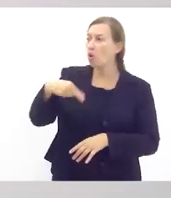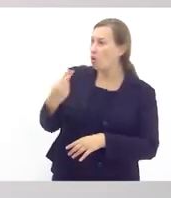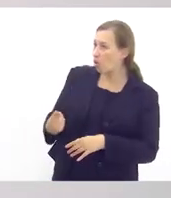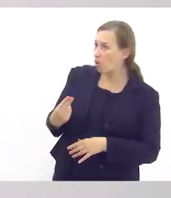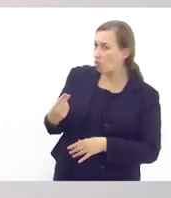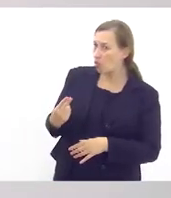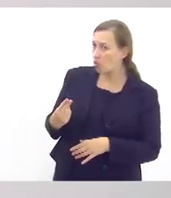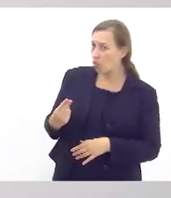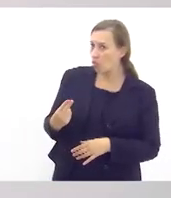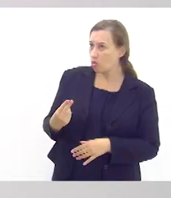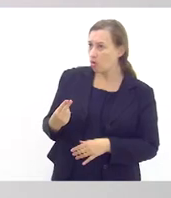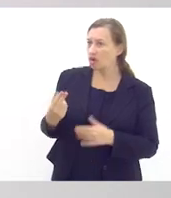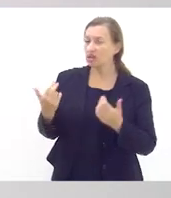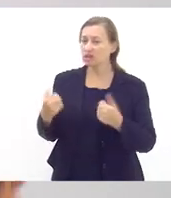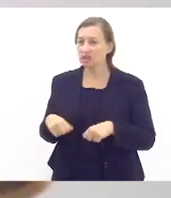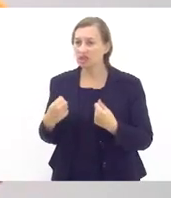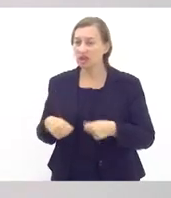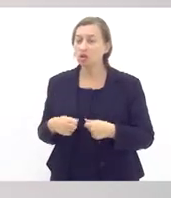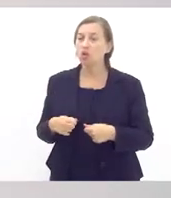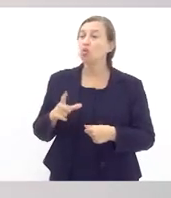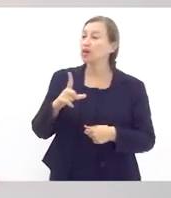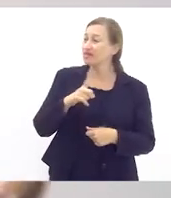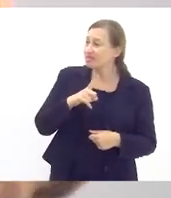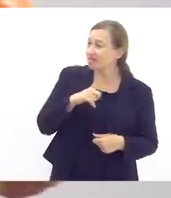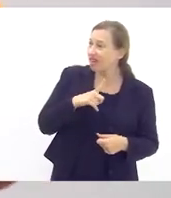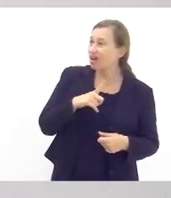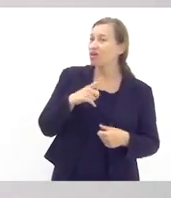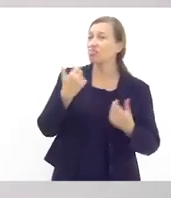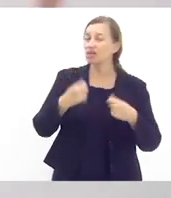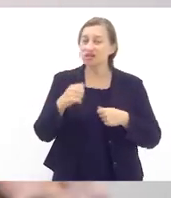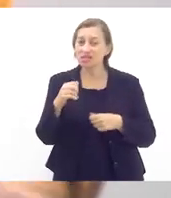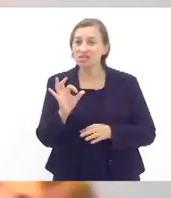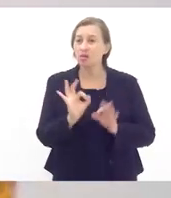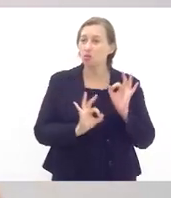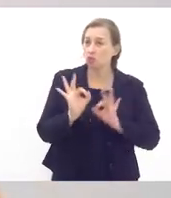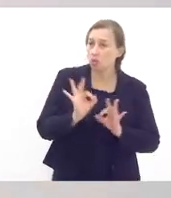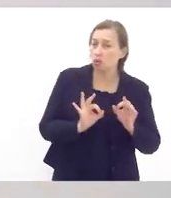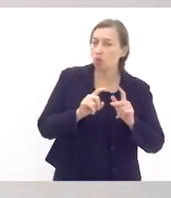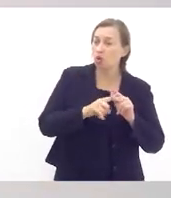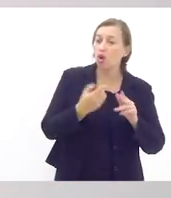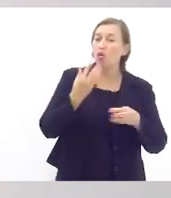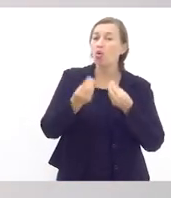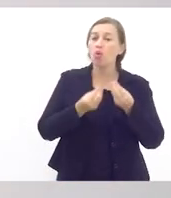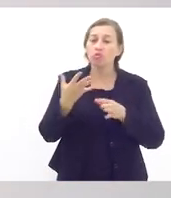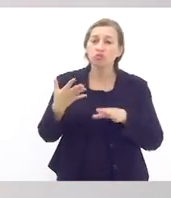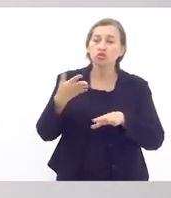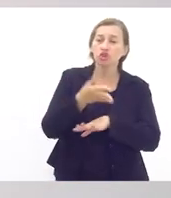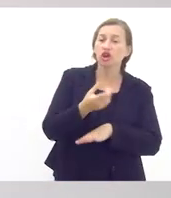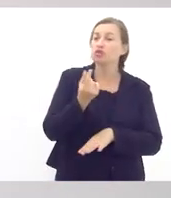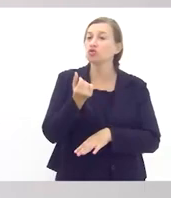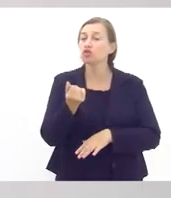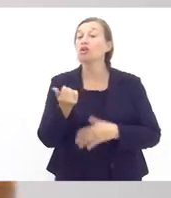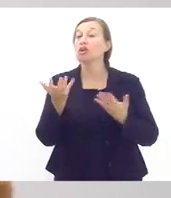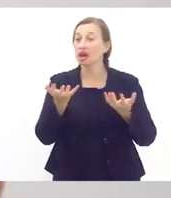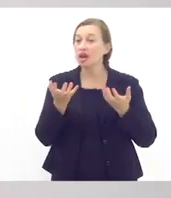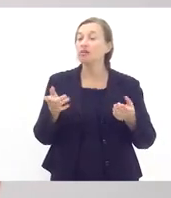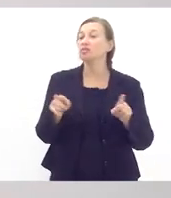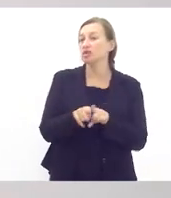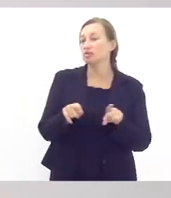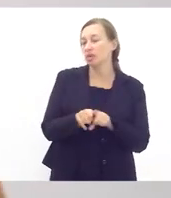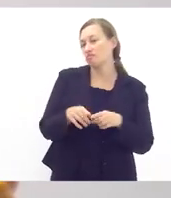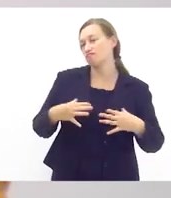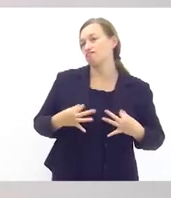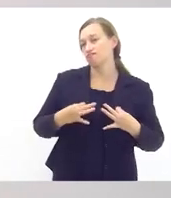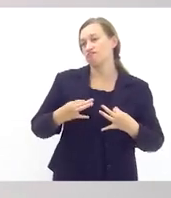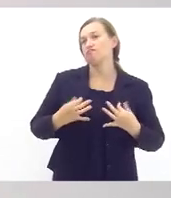especificidade daquele fazedor de Cultura o que ali tem o que precisa ser fomentado como é que o dinheiro precisa chegar então nós também Queremos nos colocar